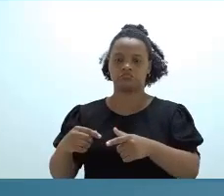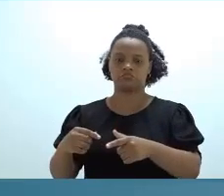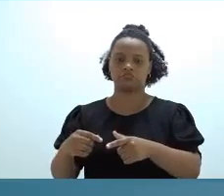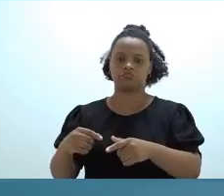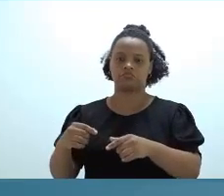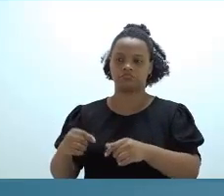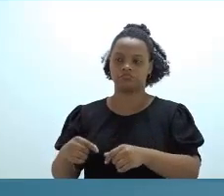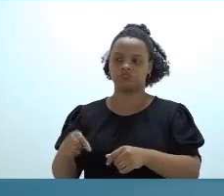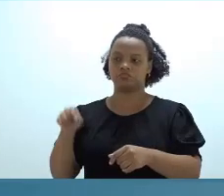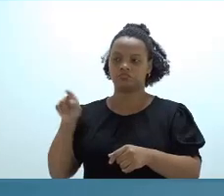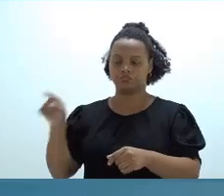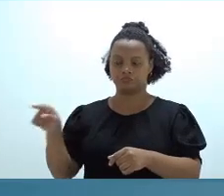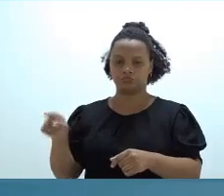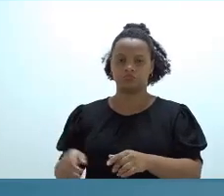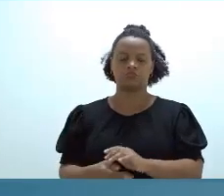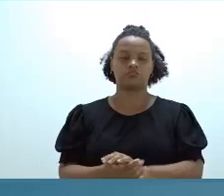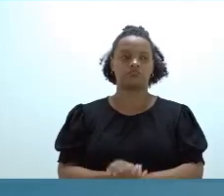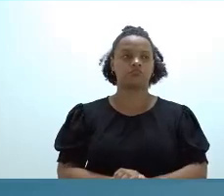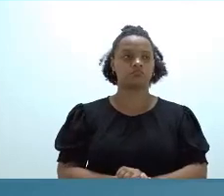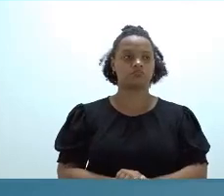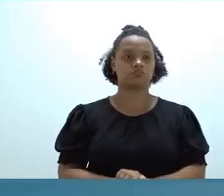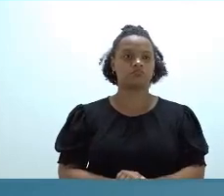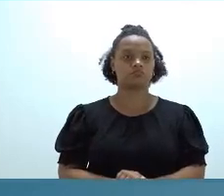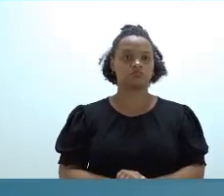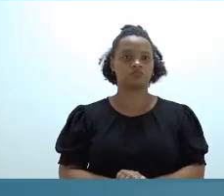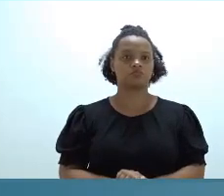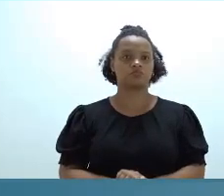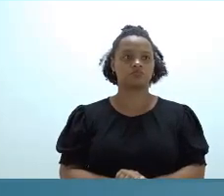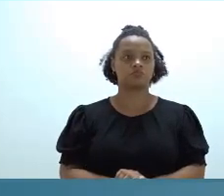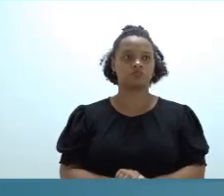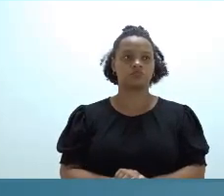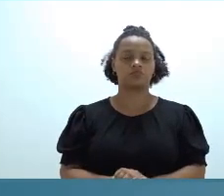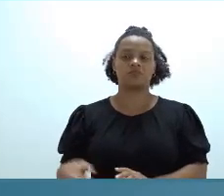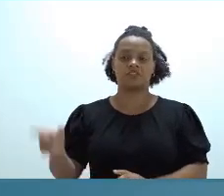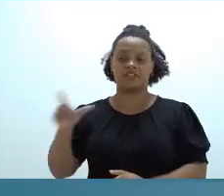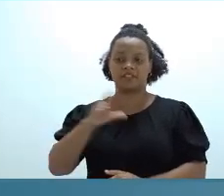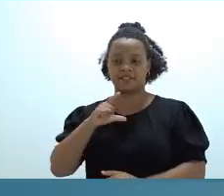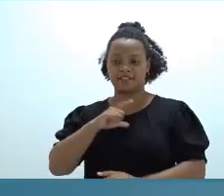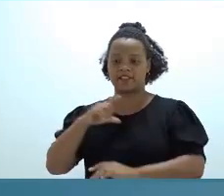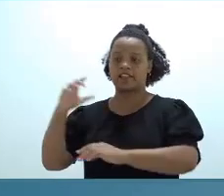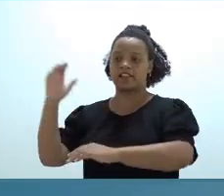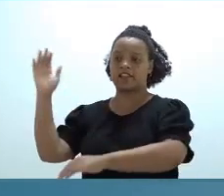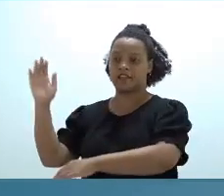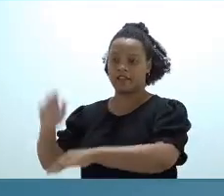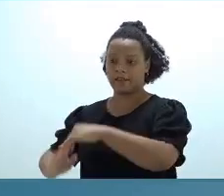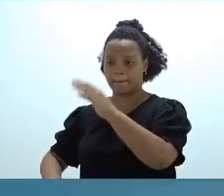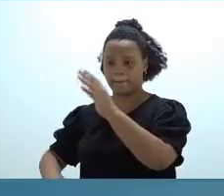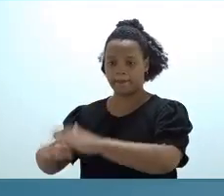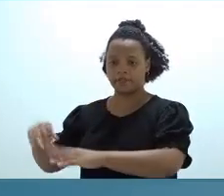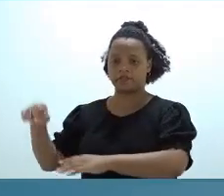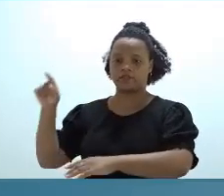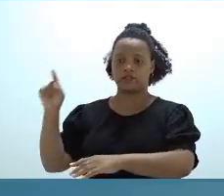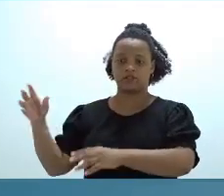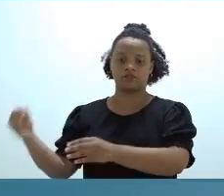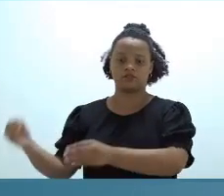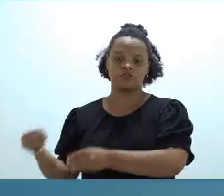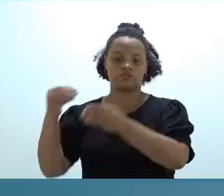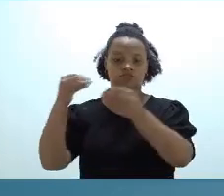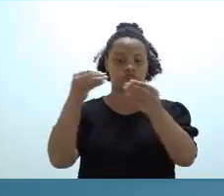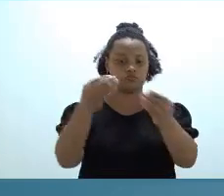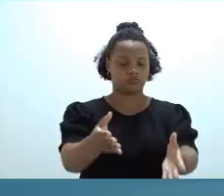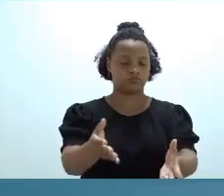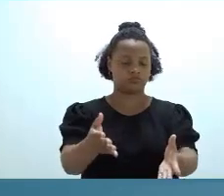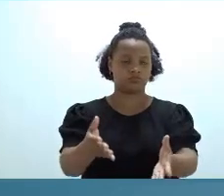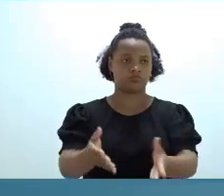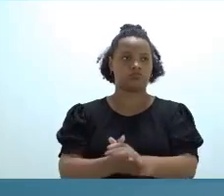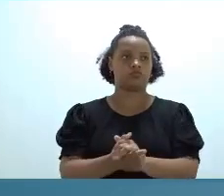empresas, demonstre capacidade para seu desempenho por sua conta e risco por prazo determinado. Uma vez que a administração